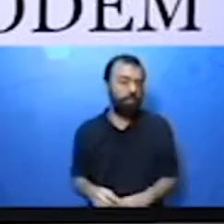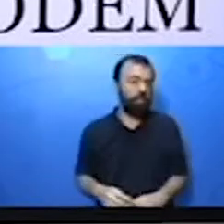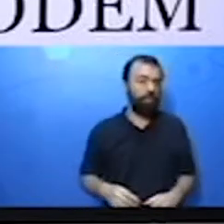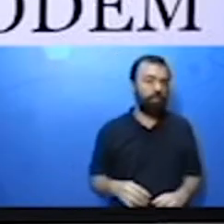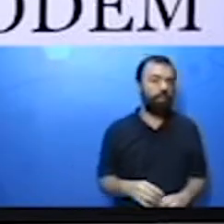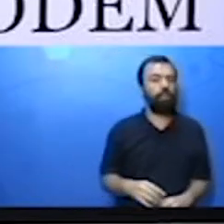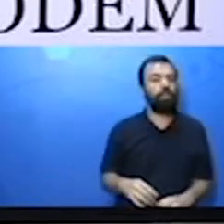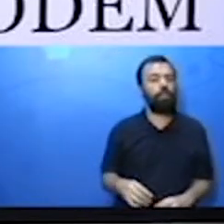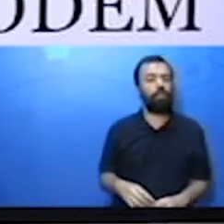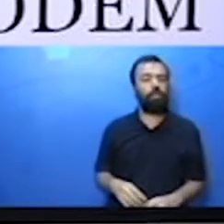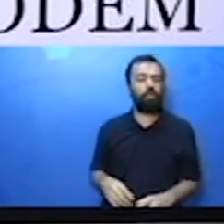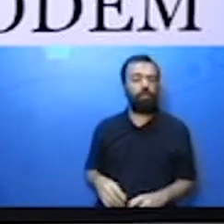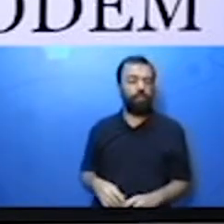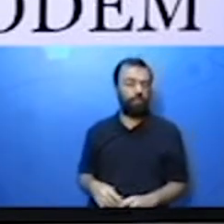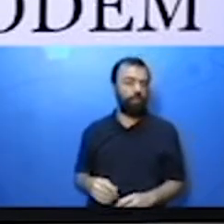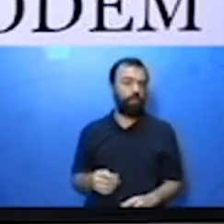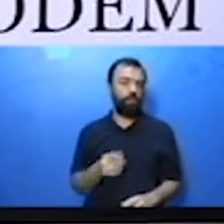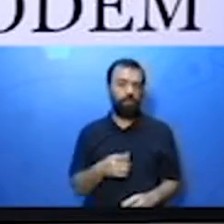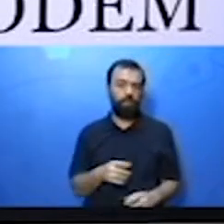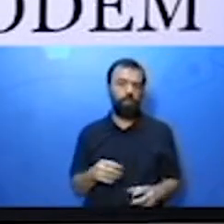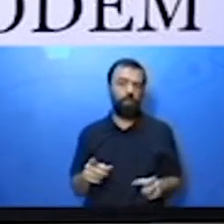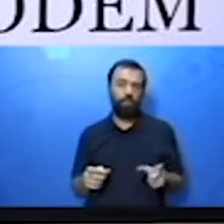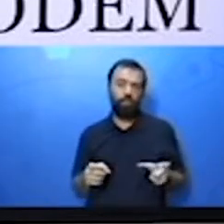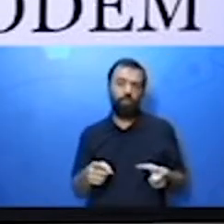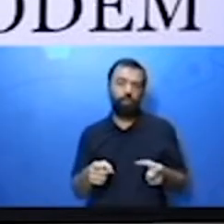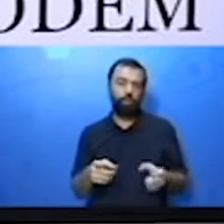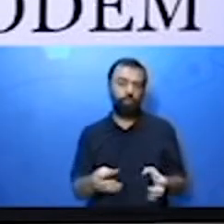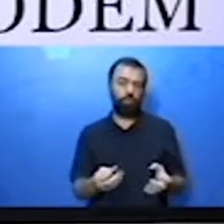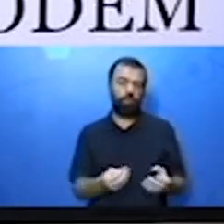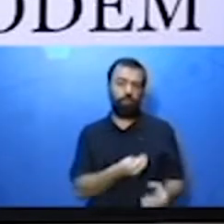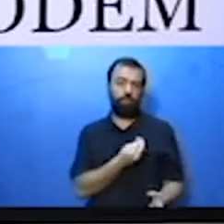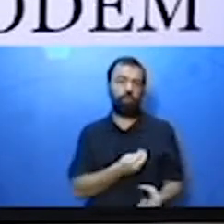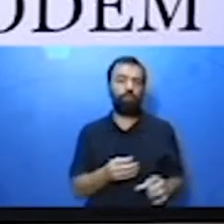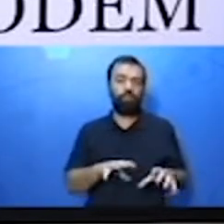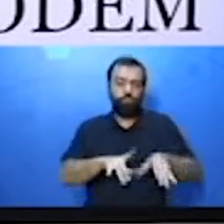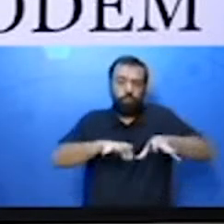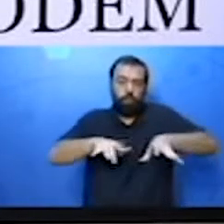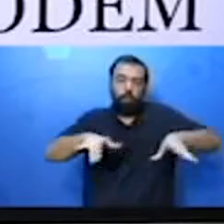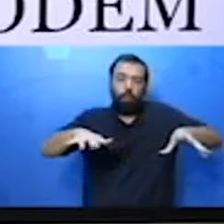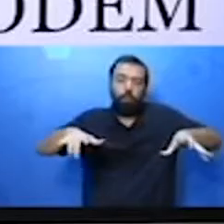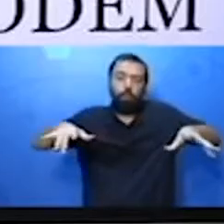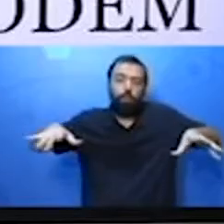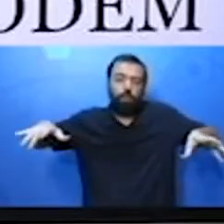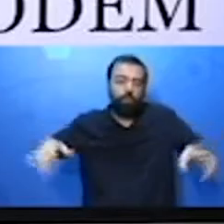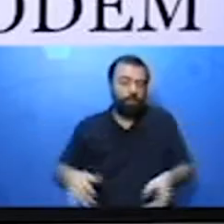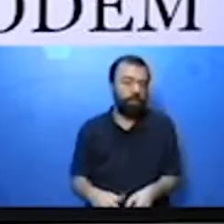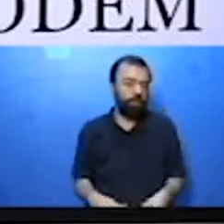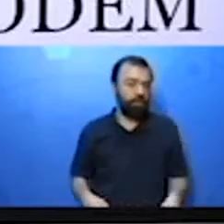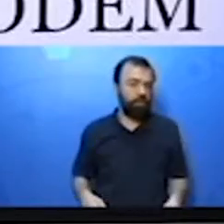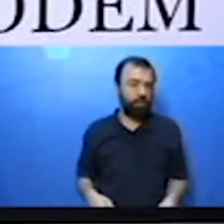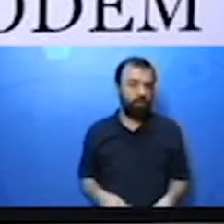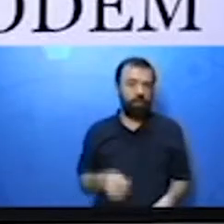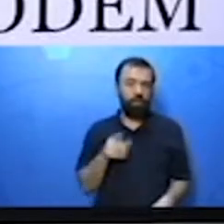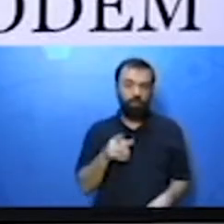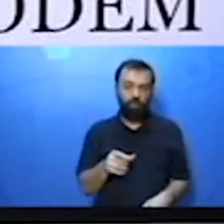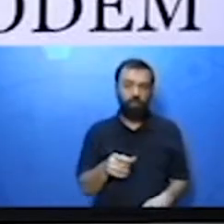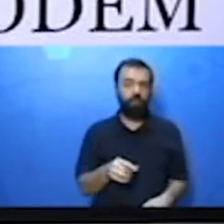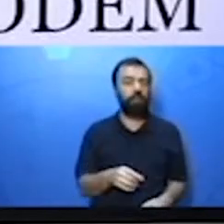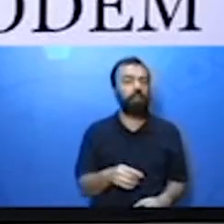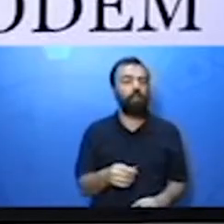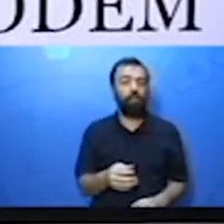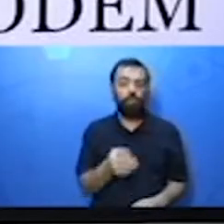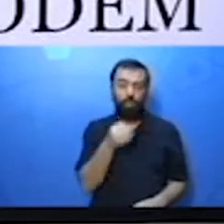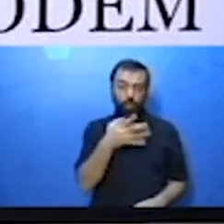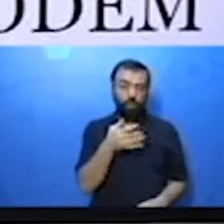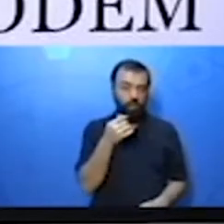a micro-organismos, como no caso dos antibióticos. Isso aí é bem interessante. Você toma bastante antibiótico.